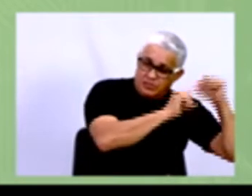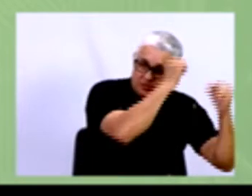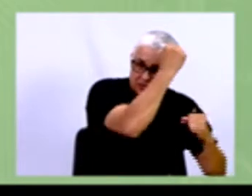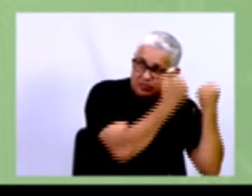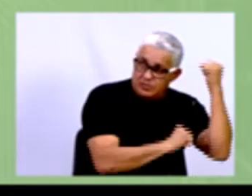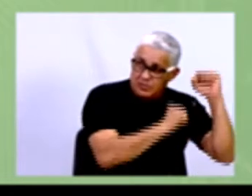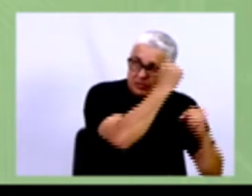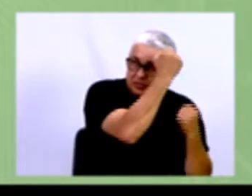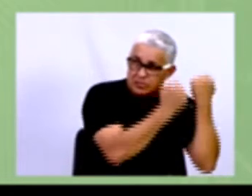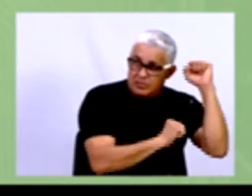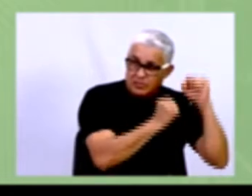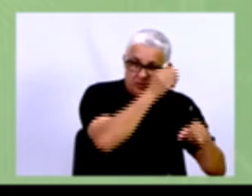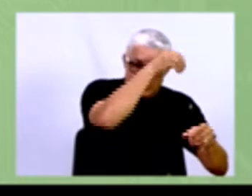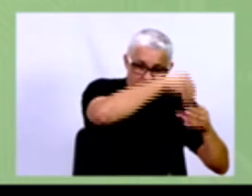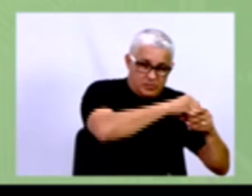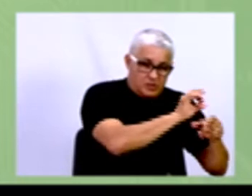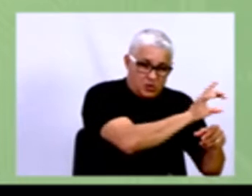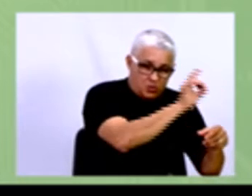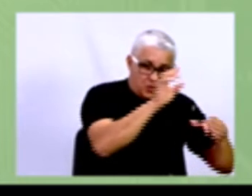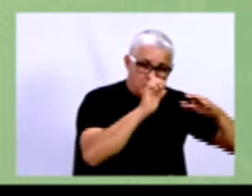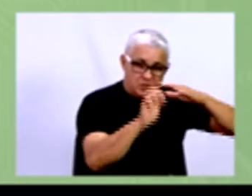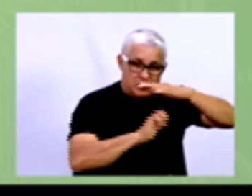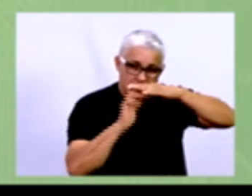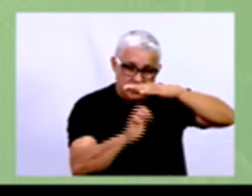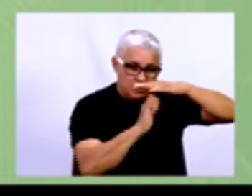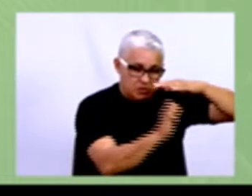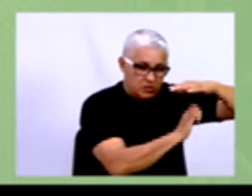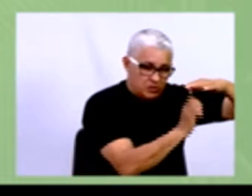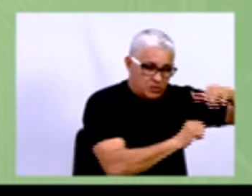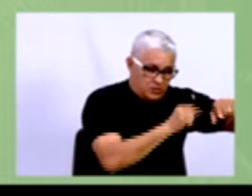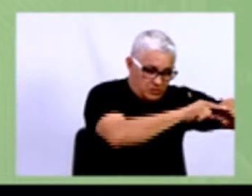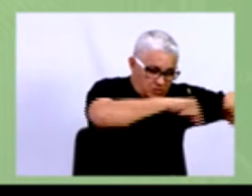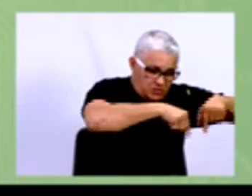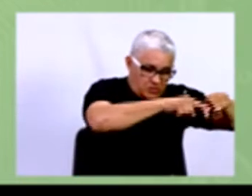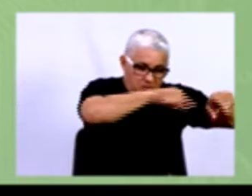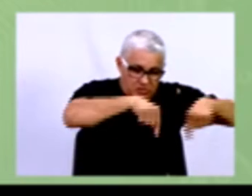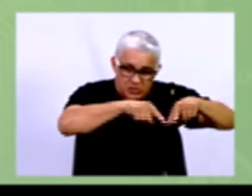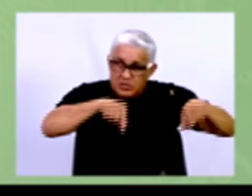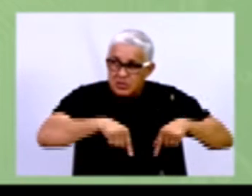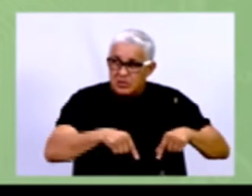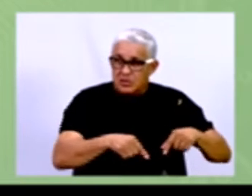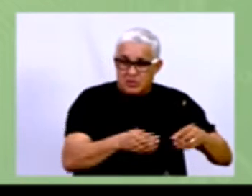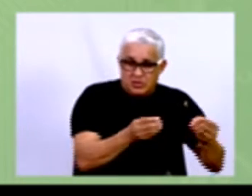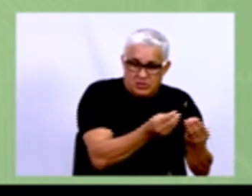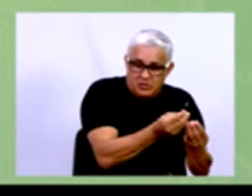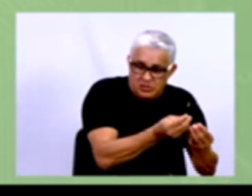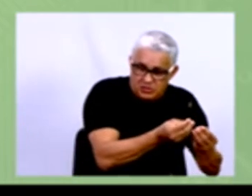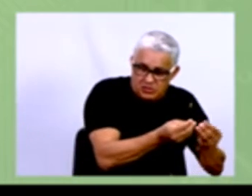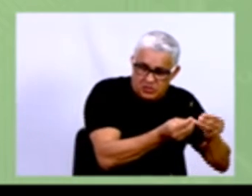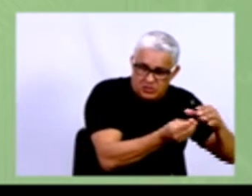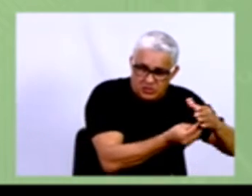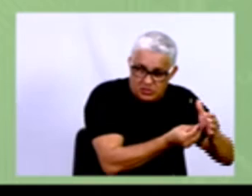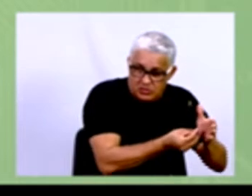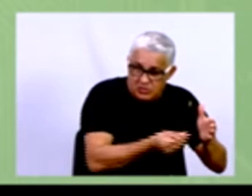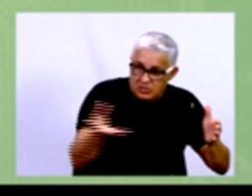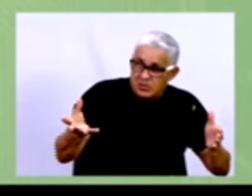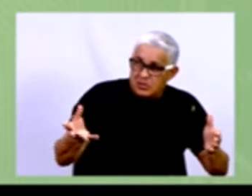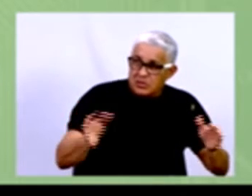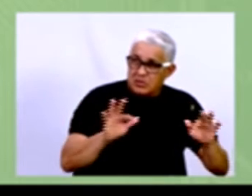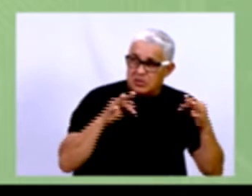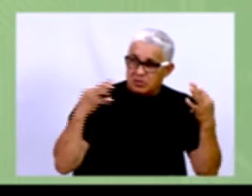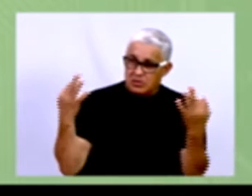produção ocorrido no interior de cada empresa, de cada um dos setores, né? Elas fornecem as